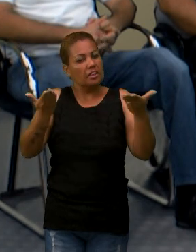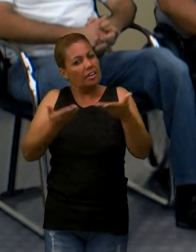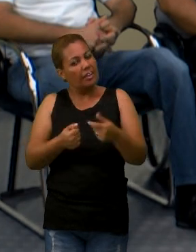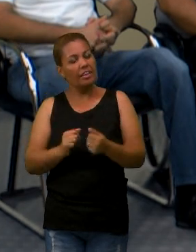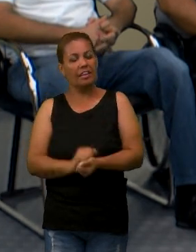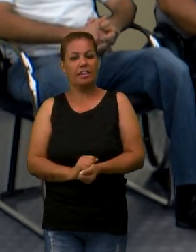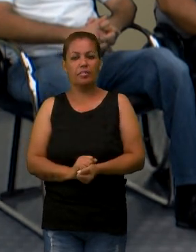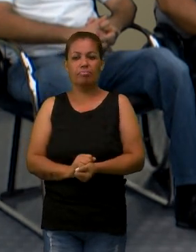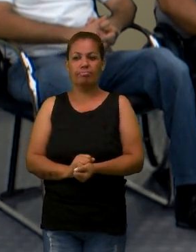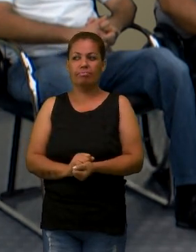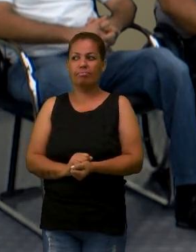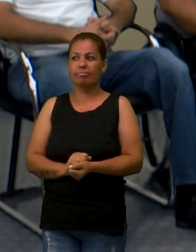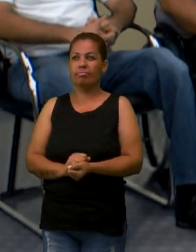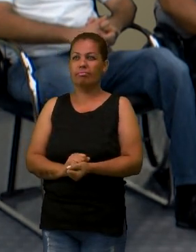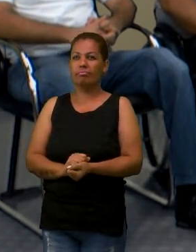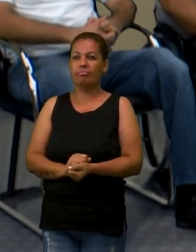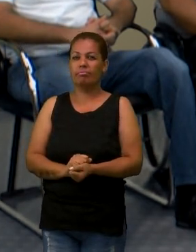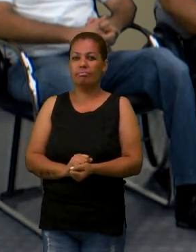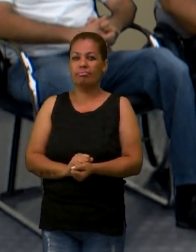gente